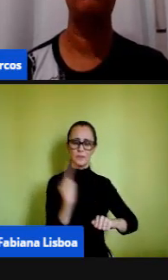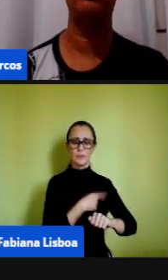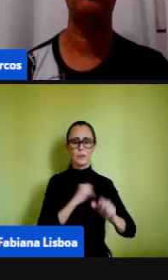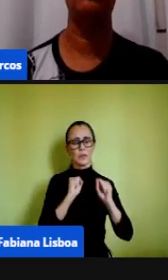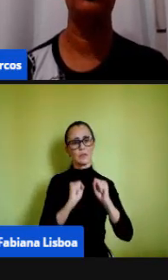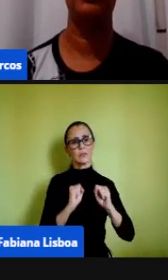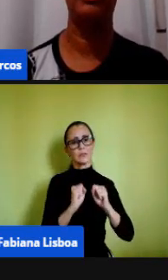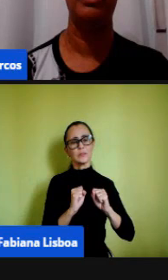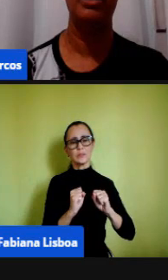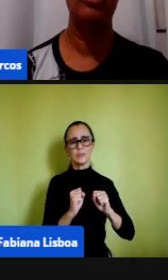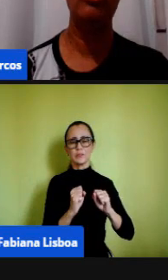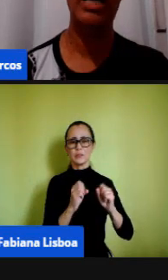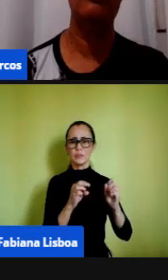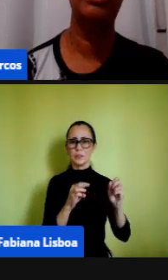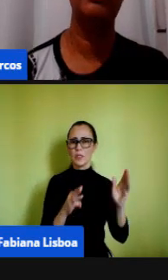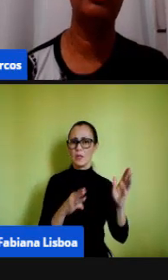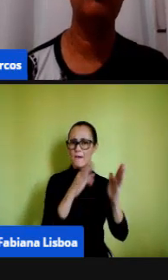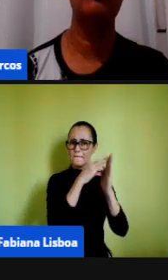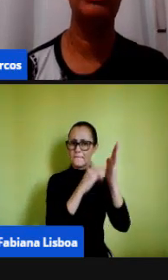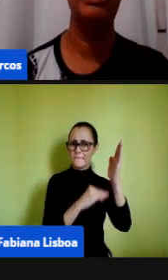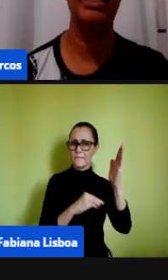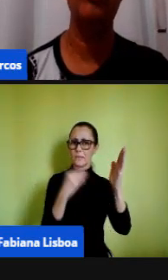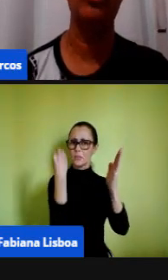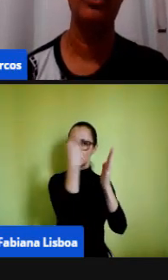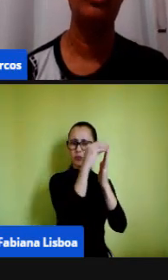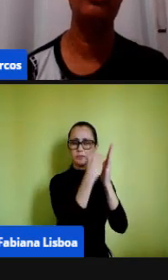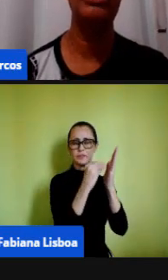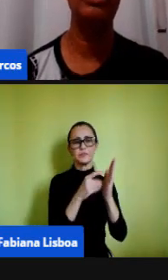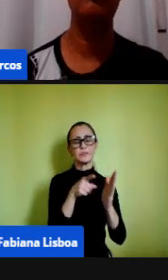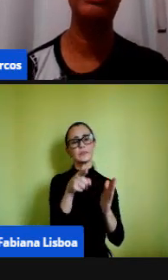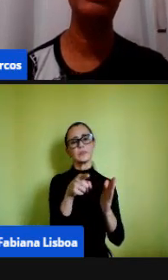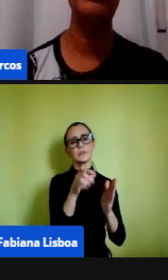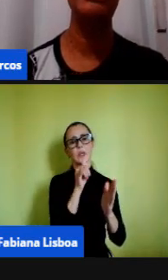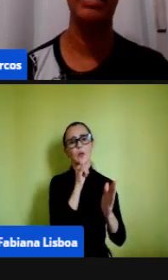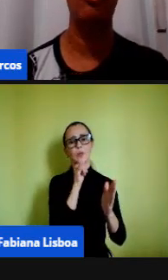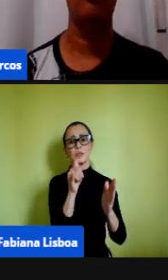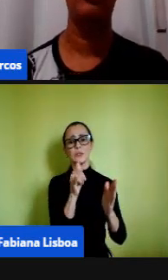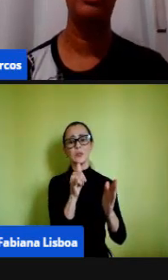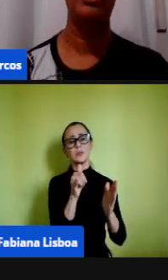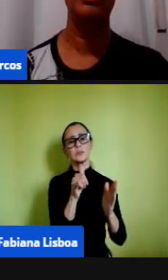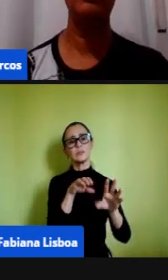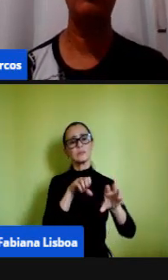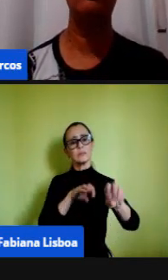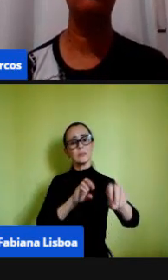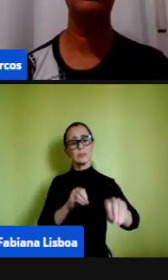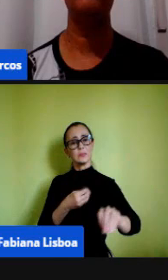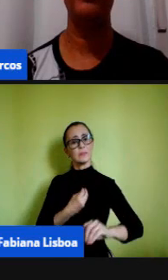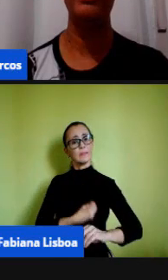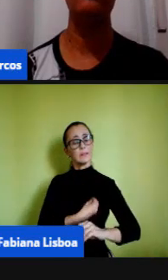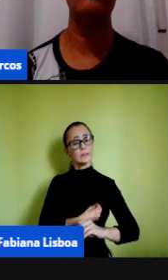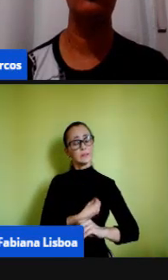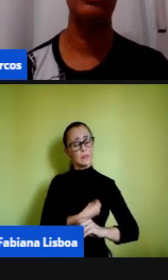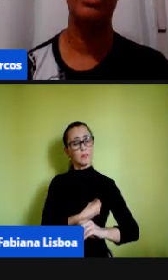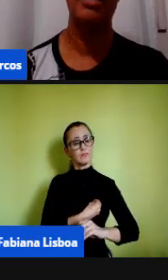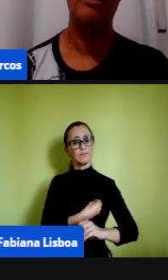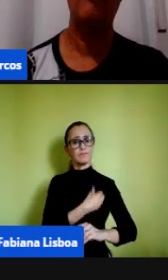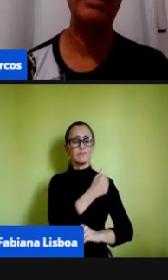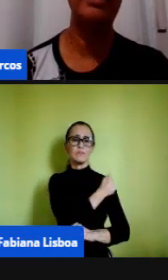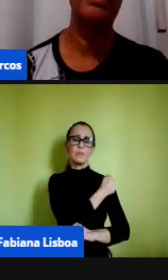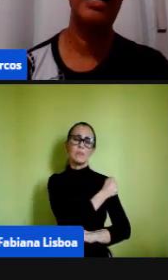aplicar essas metodologias. No caso aqui, deixamos o exemplo do ensino presencial, em que o aluno tem